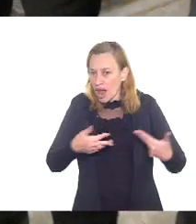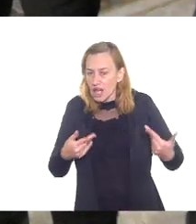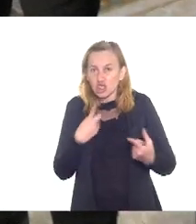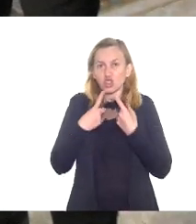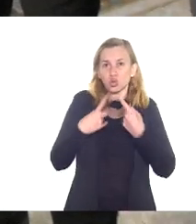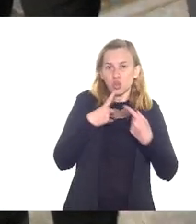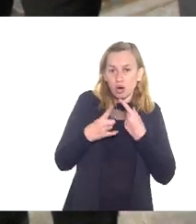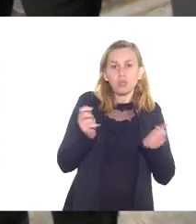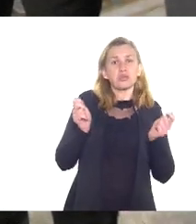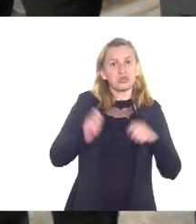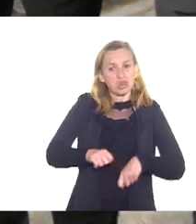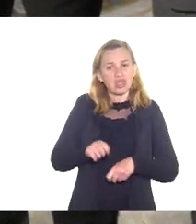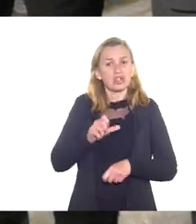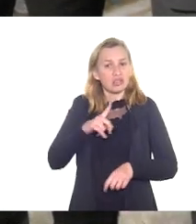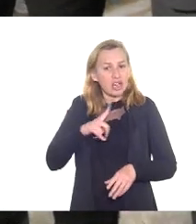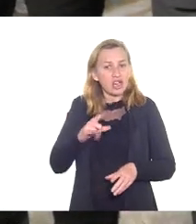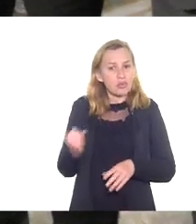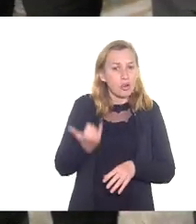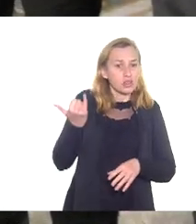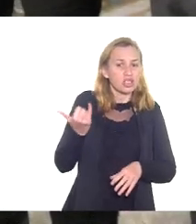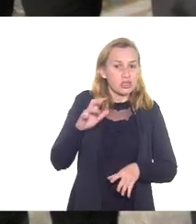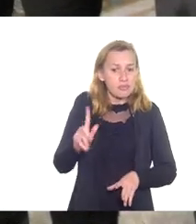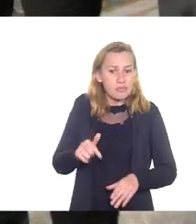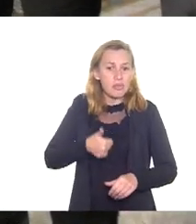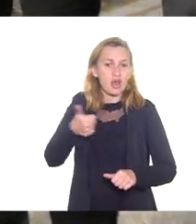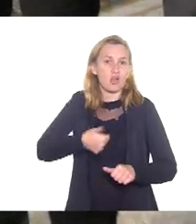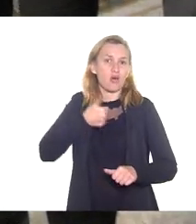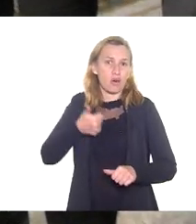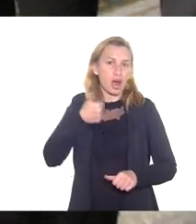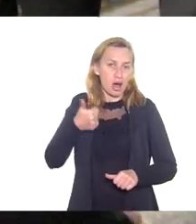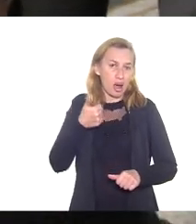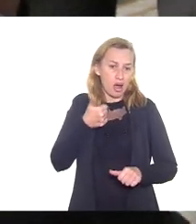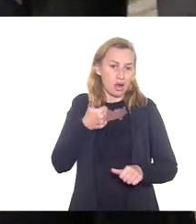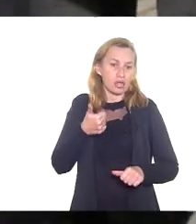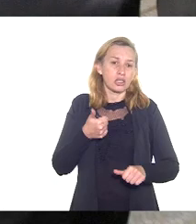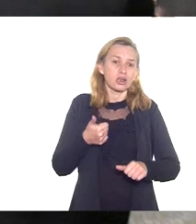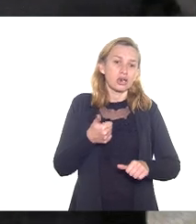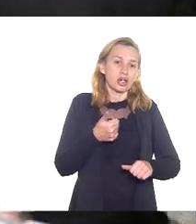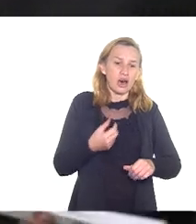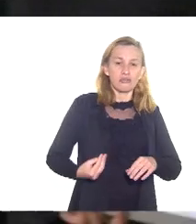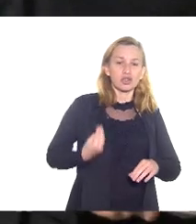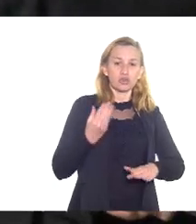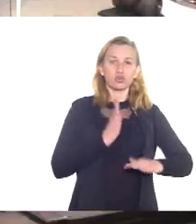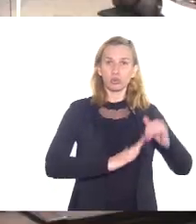abre uma possibilidade importante de melhorar as condições dos professores.